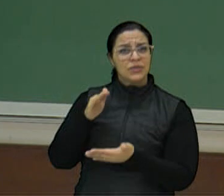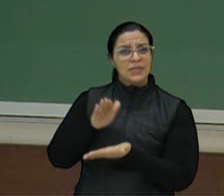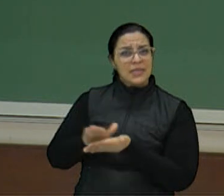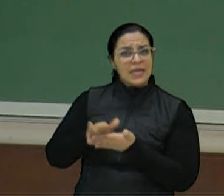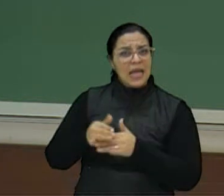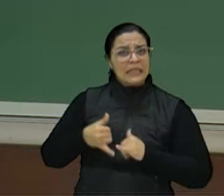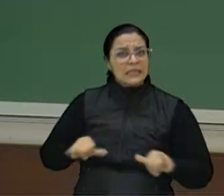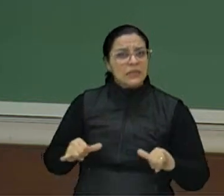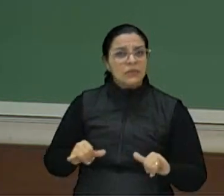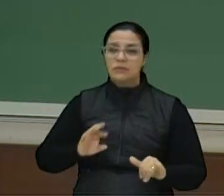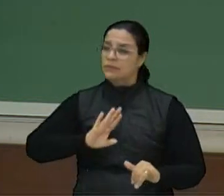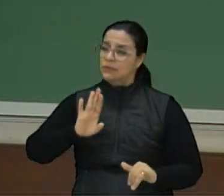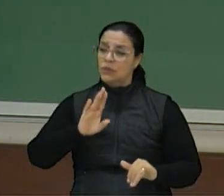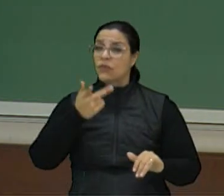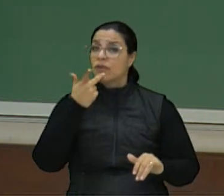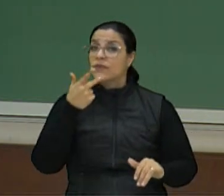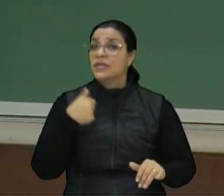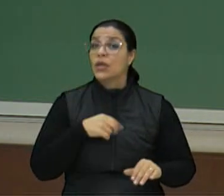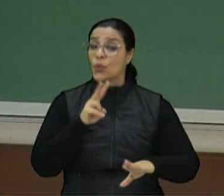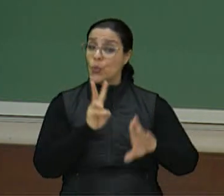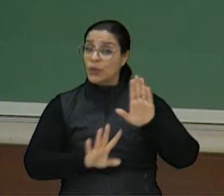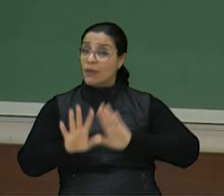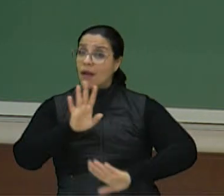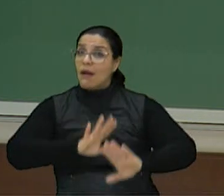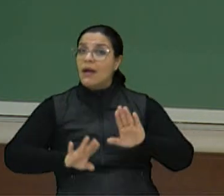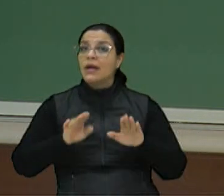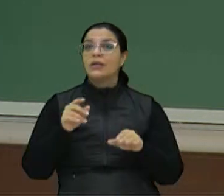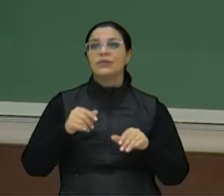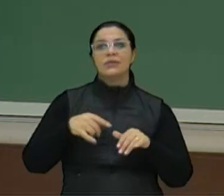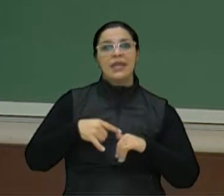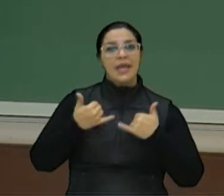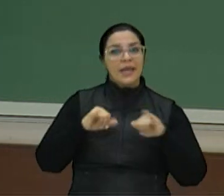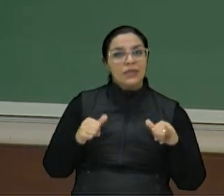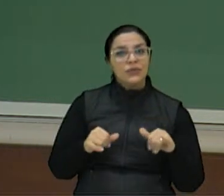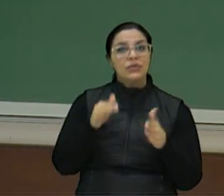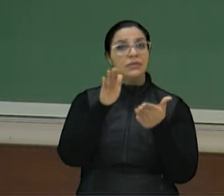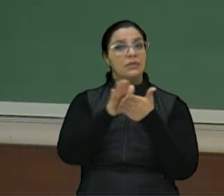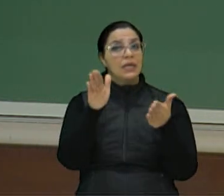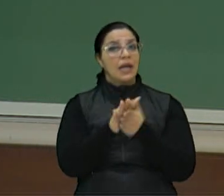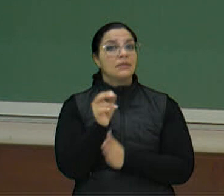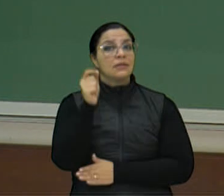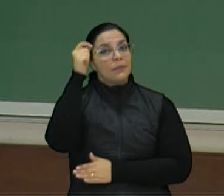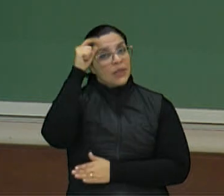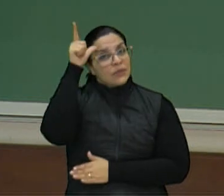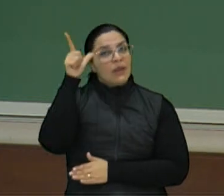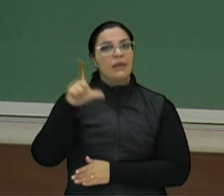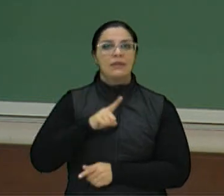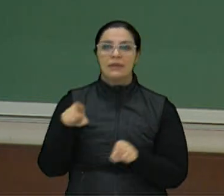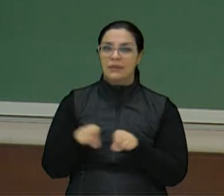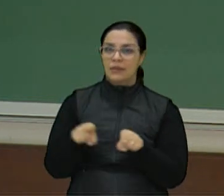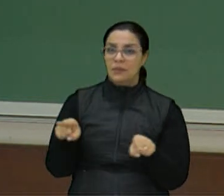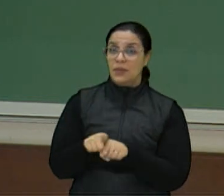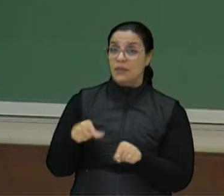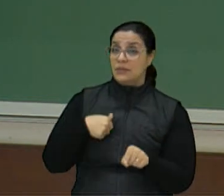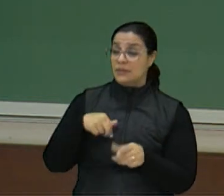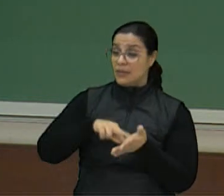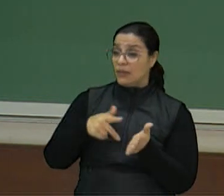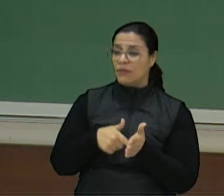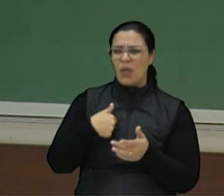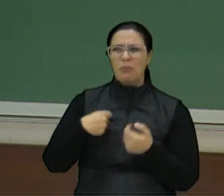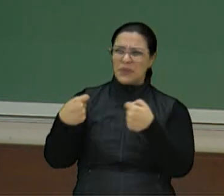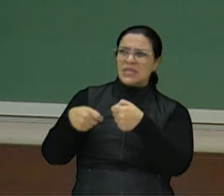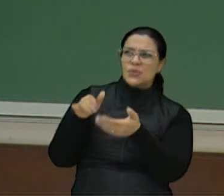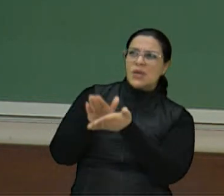não desperdiçar energia. É uma outra visão. E o meu desperdício está associado.